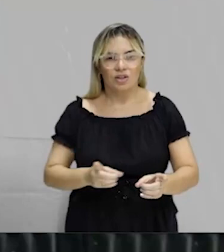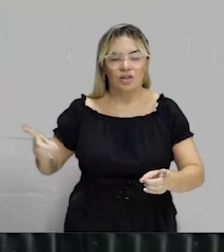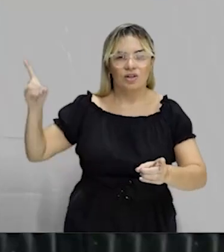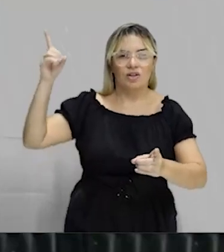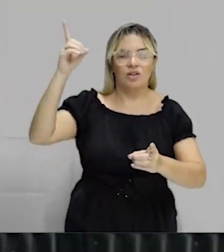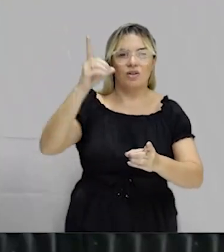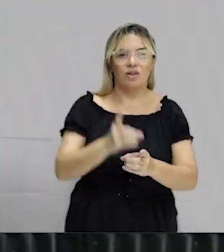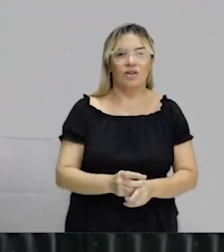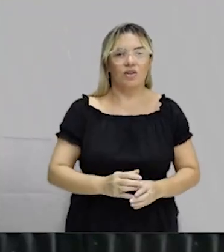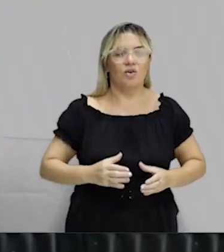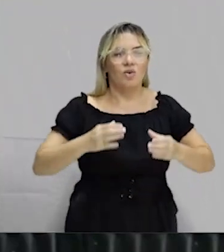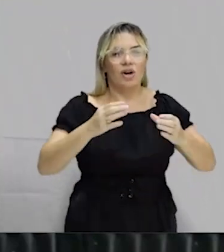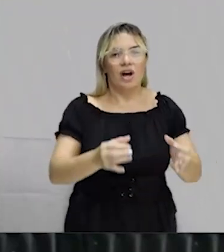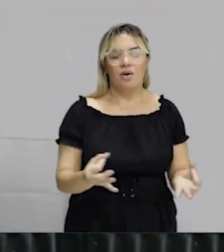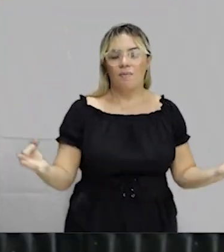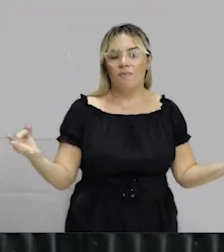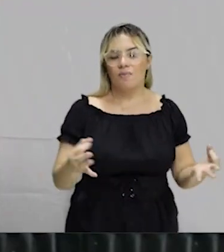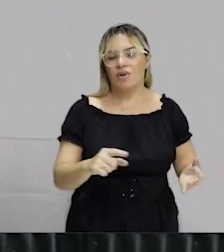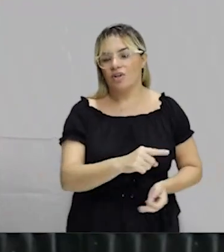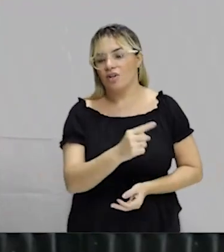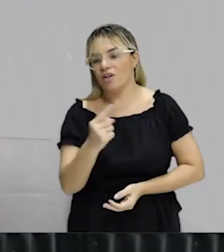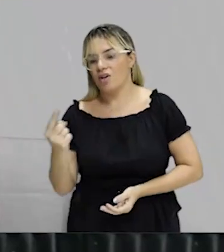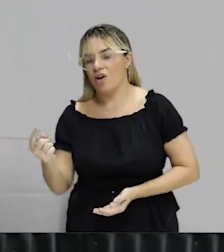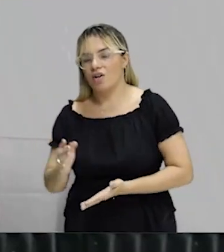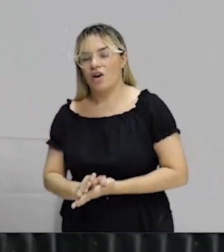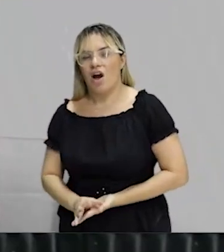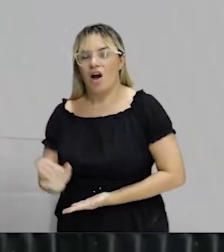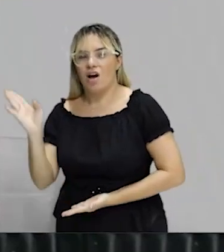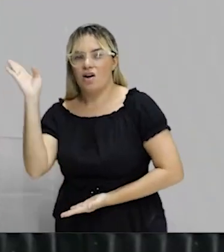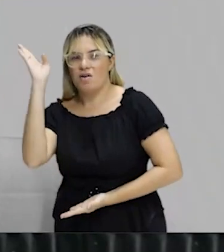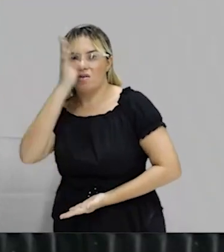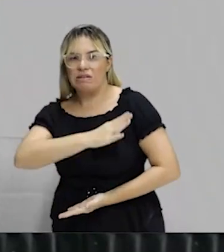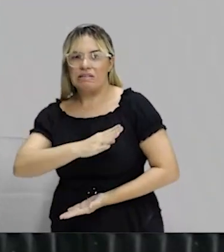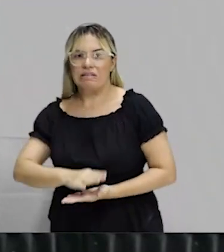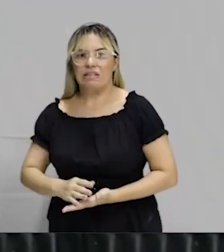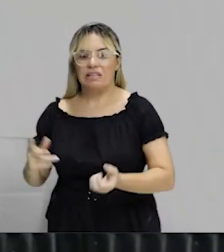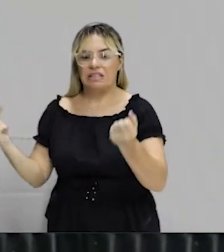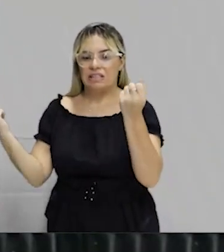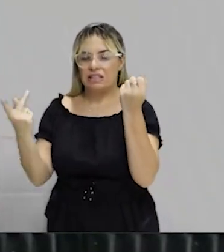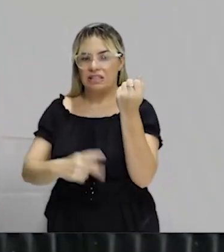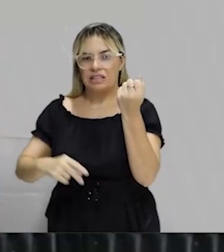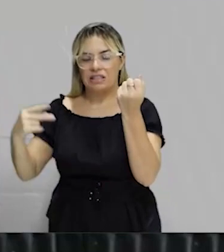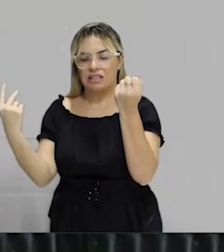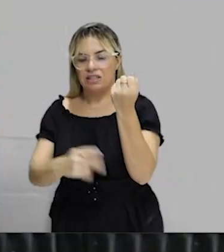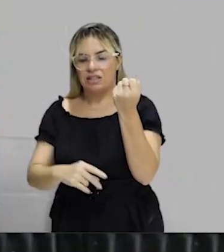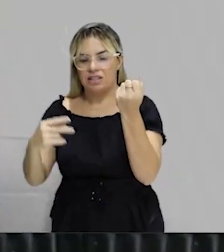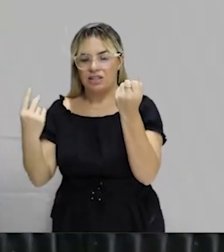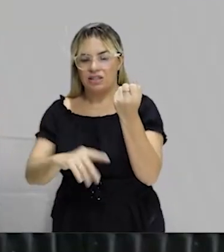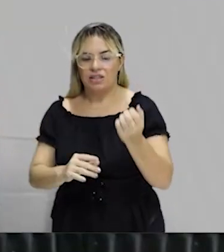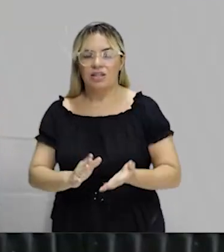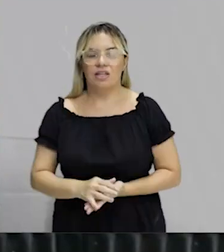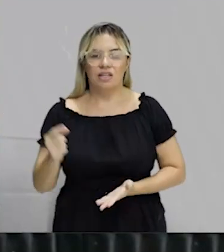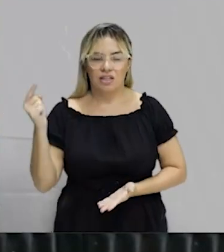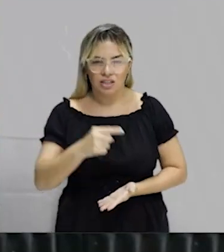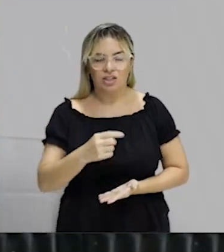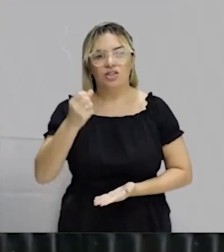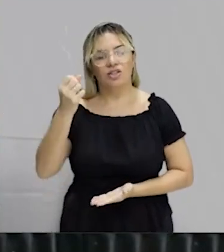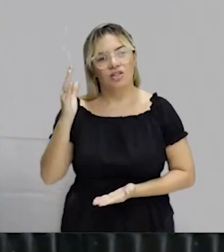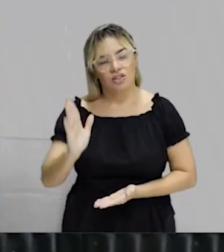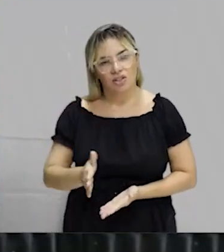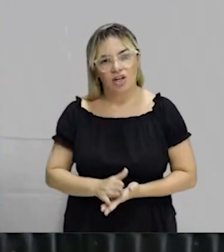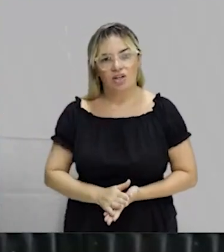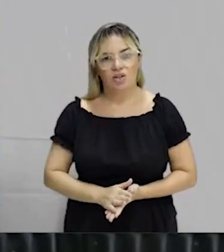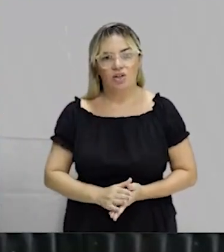E as almas do mal, elas seriam punidas. Então, olha só, eles já falavam de um paraíso, eles